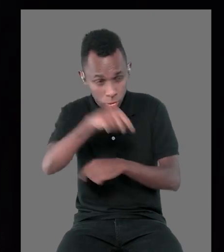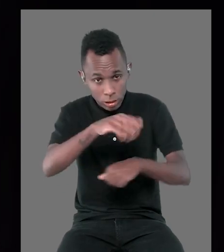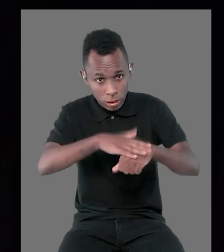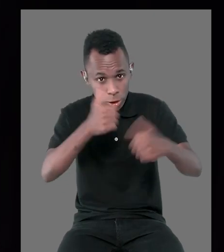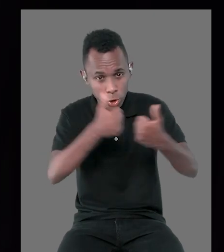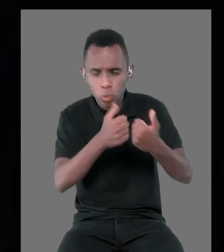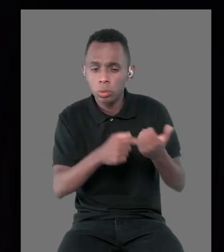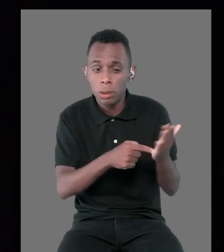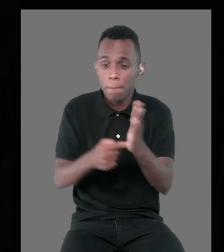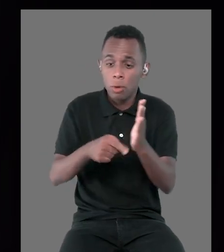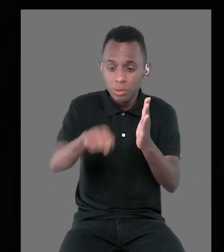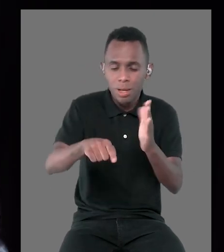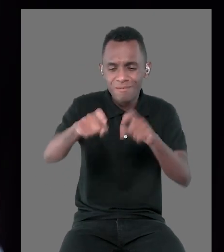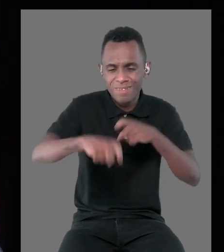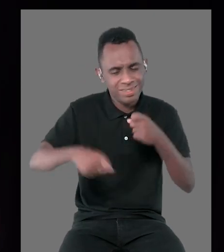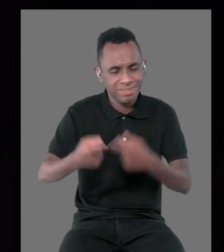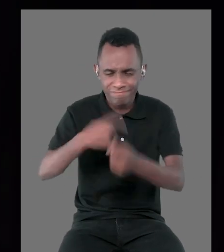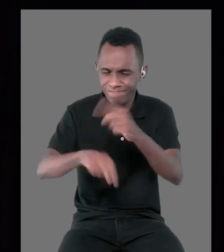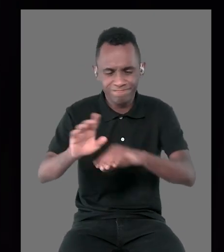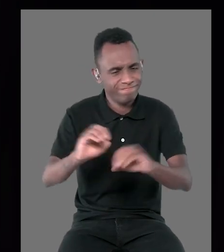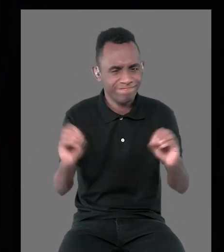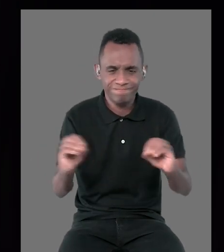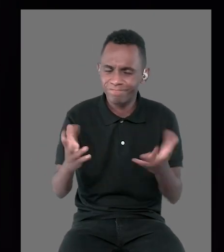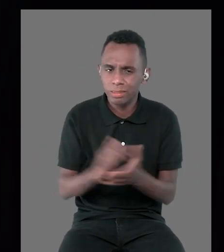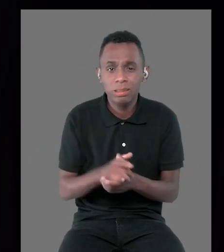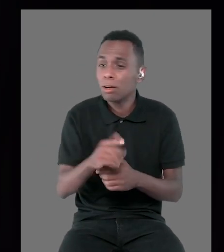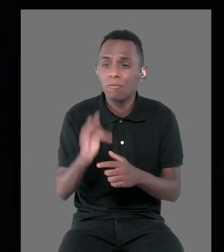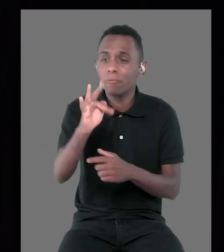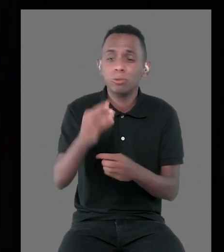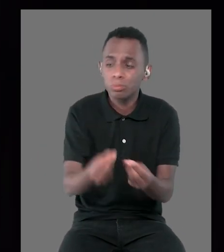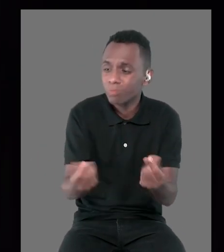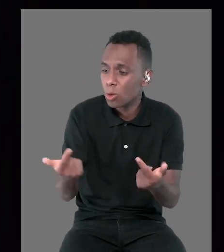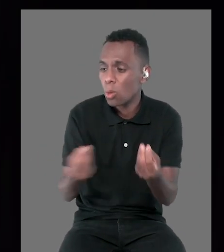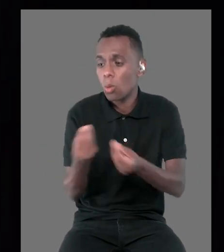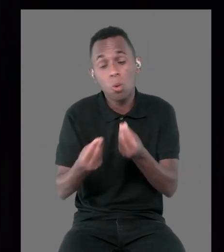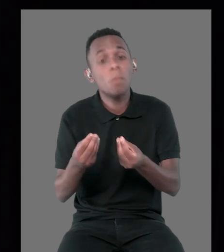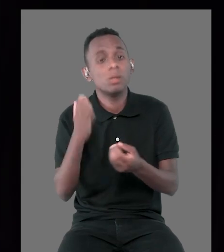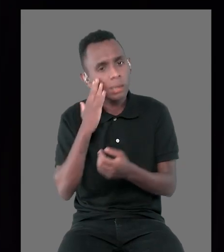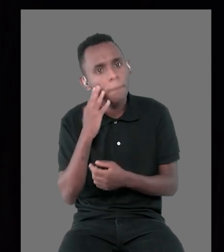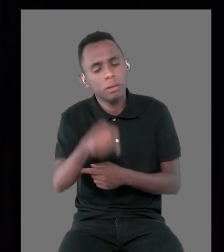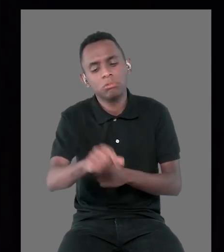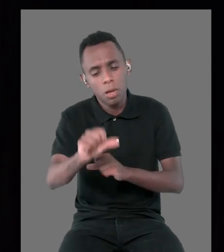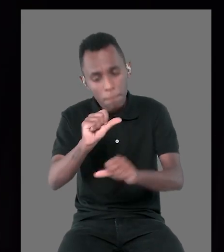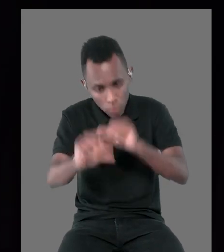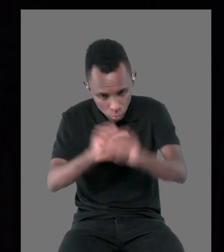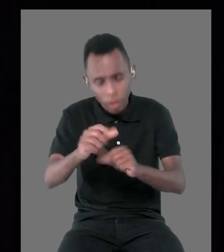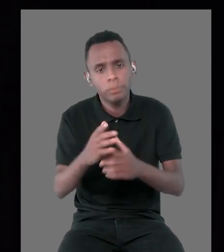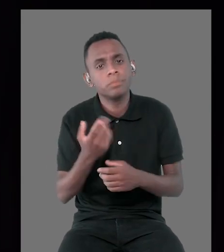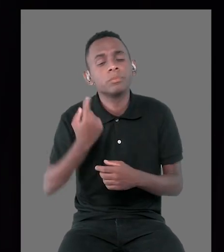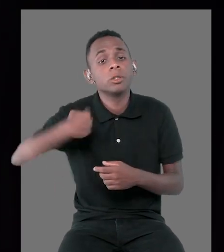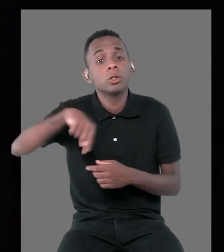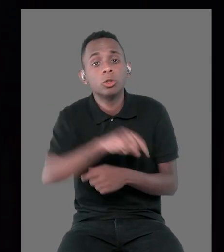tão degradada que ia se transformar em outra coisa. Ninguém sabia o que essa coisa ia ser, mas a gente sabia que ela ia se transformar. E nós fomos